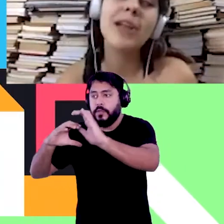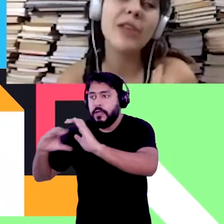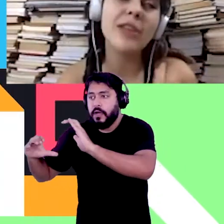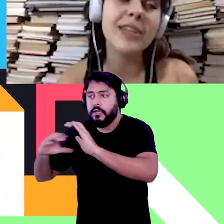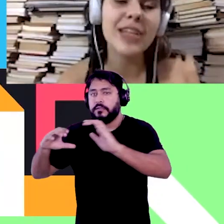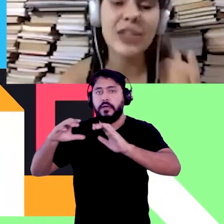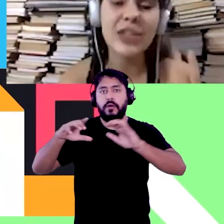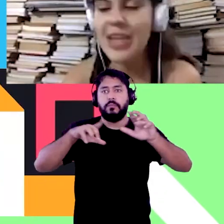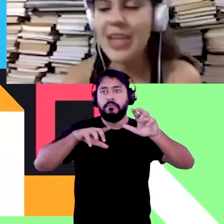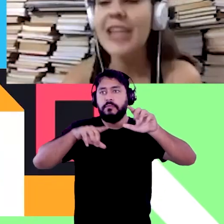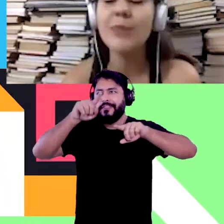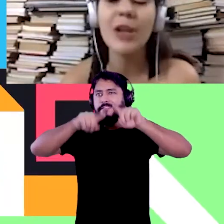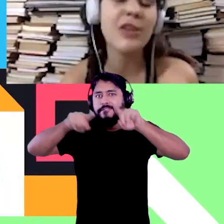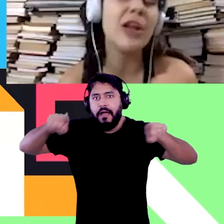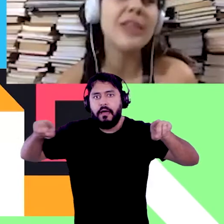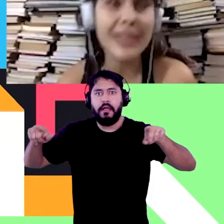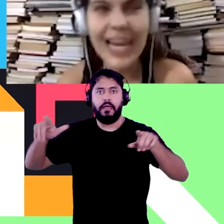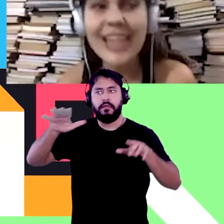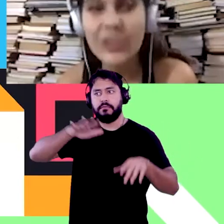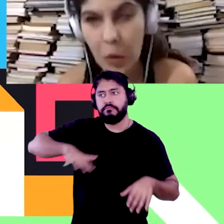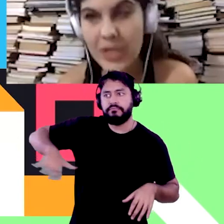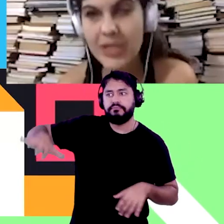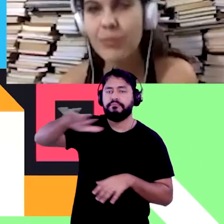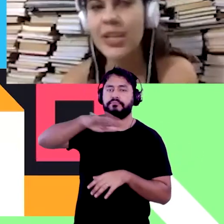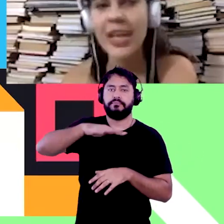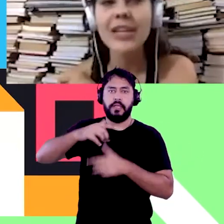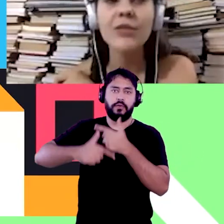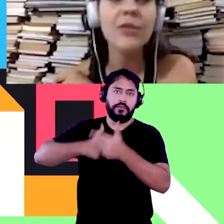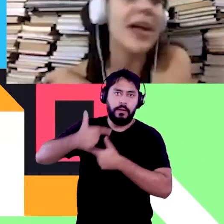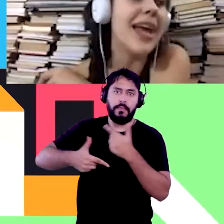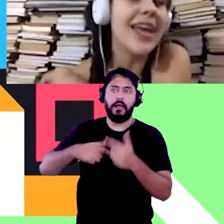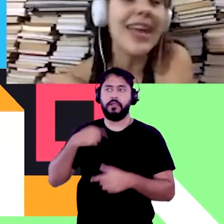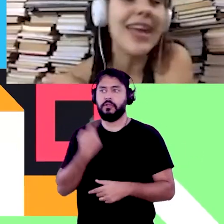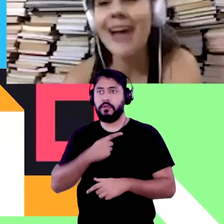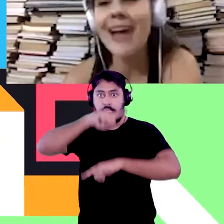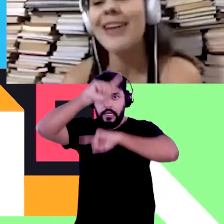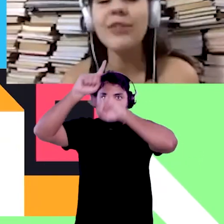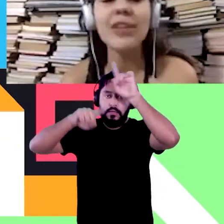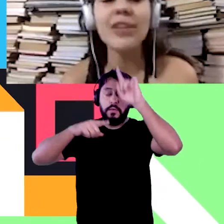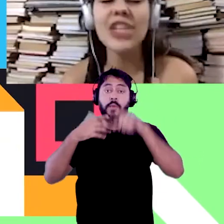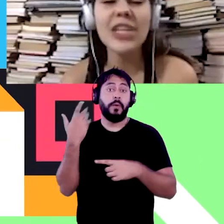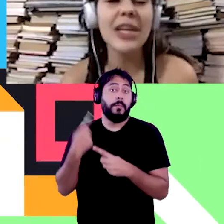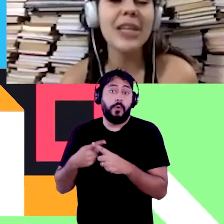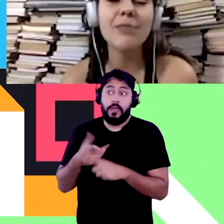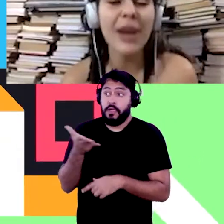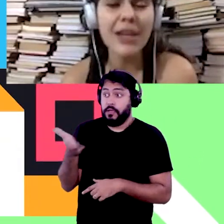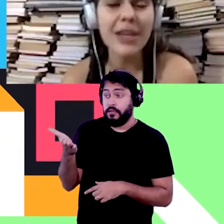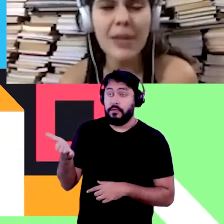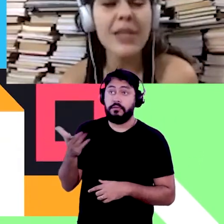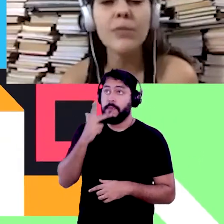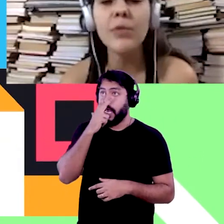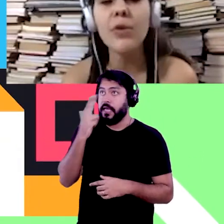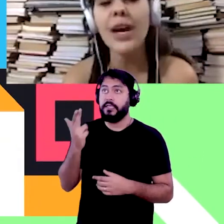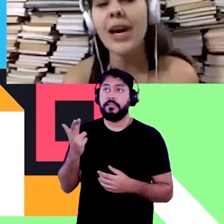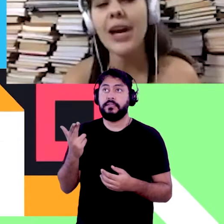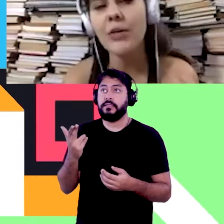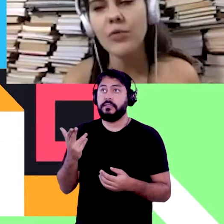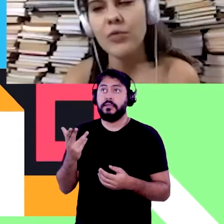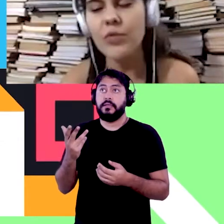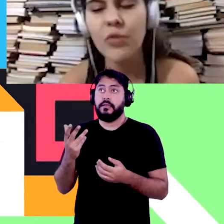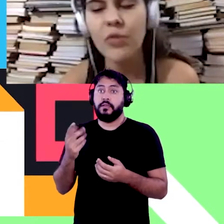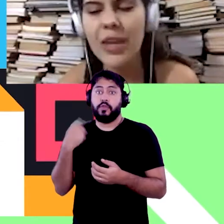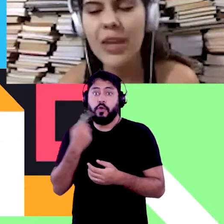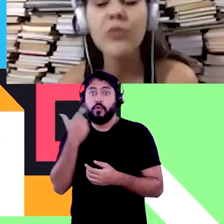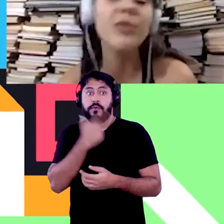as nossas atividades, para as nossas criações, porque isso faz com que a gente expanda mesmo